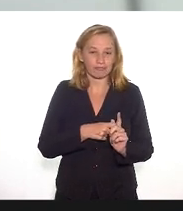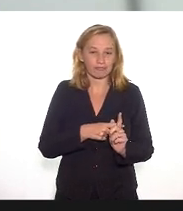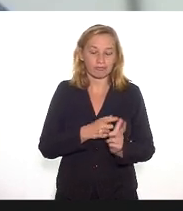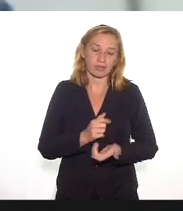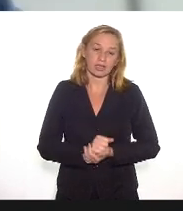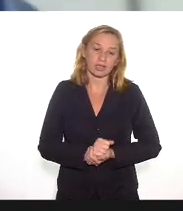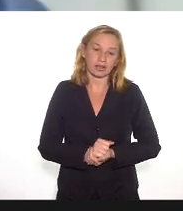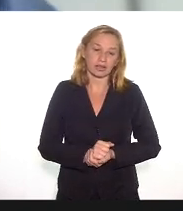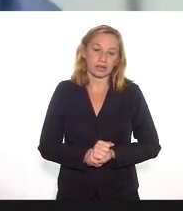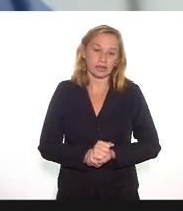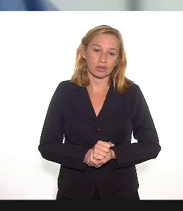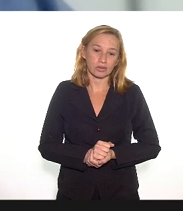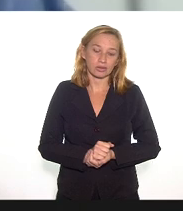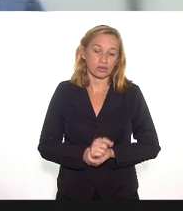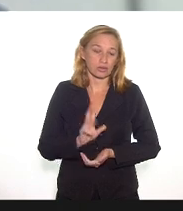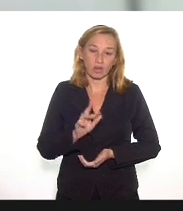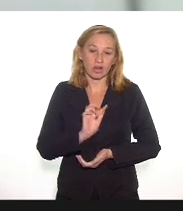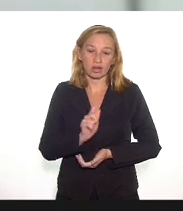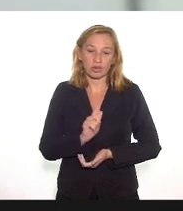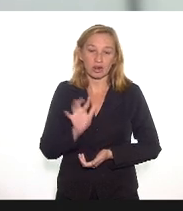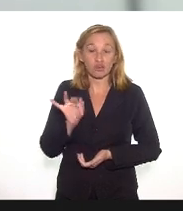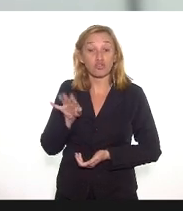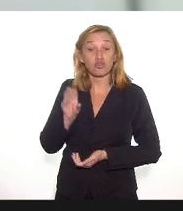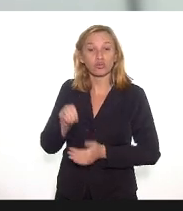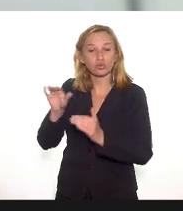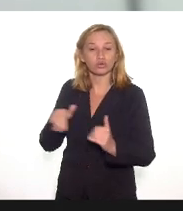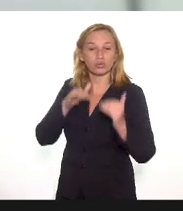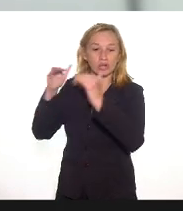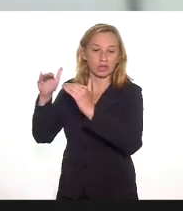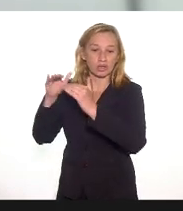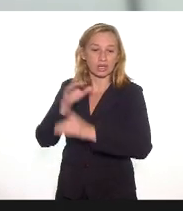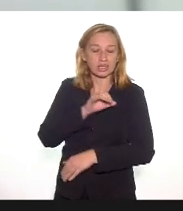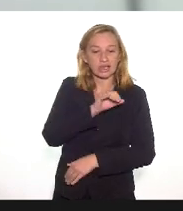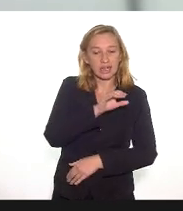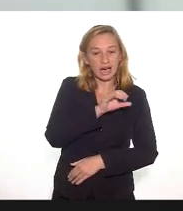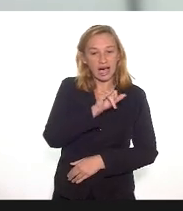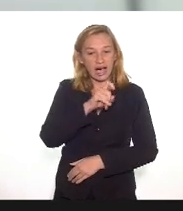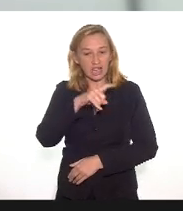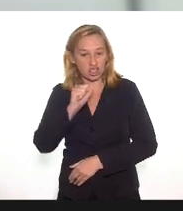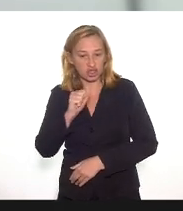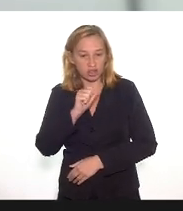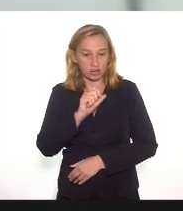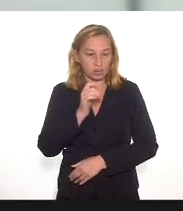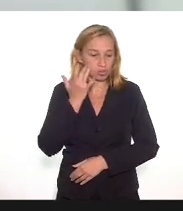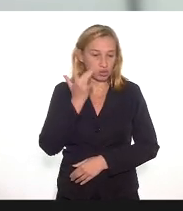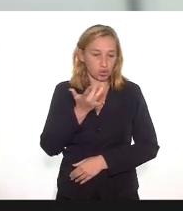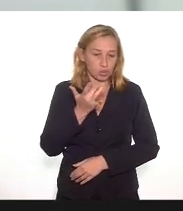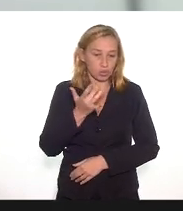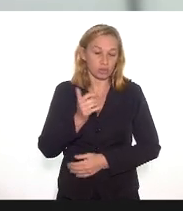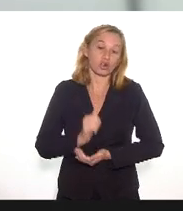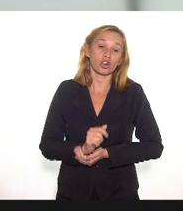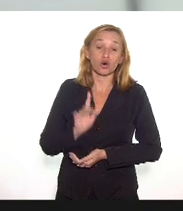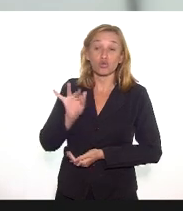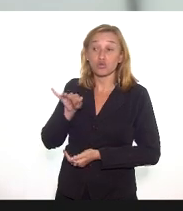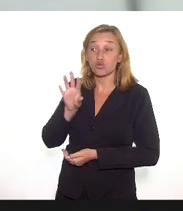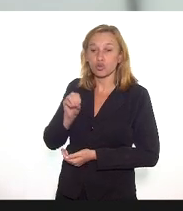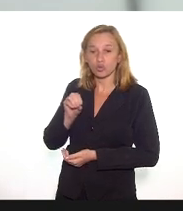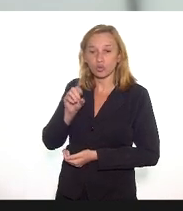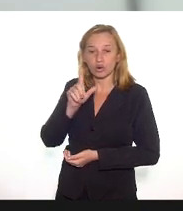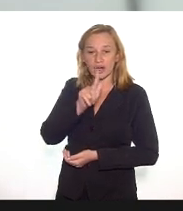seria fundo soberano, seria o caixa do tesouro. Fundo garantidor não tem